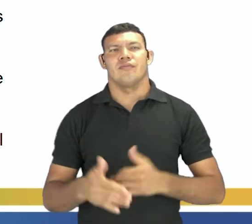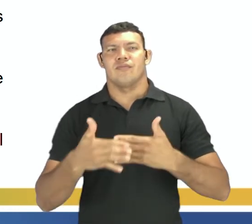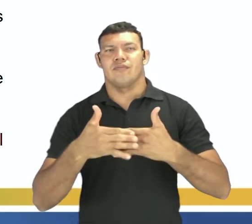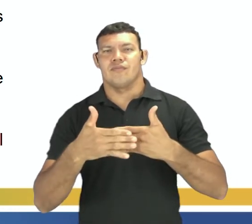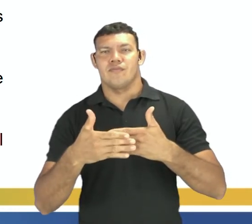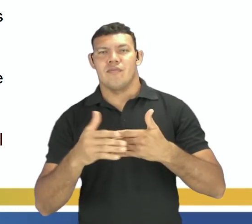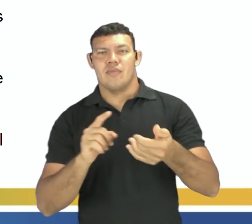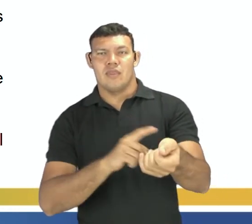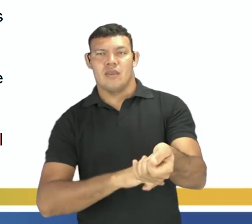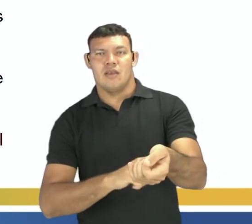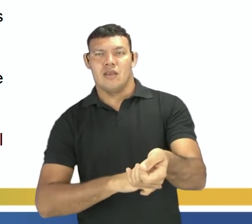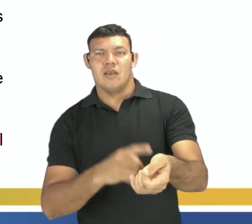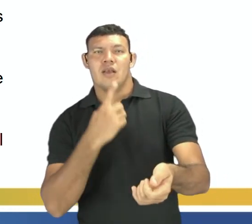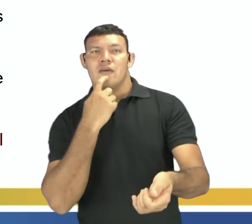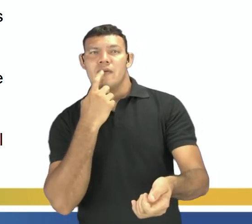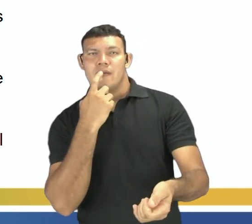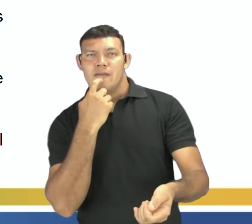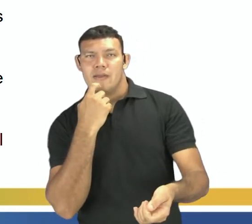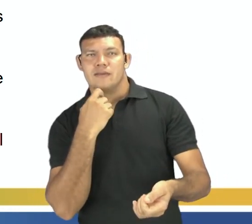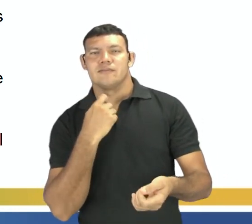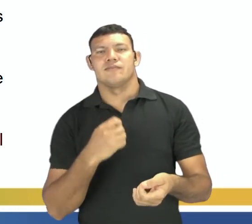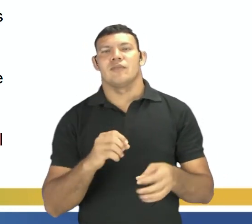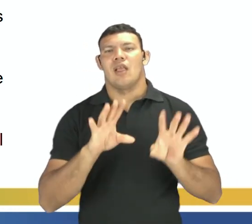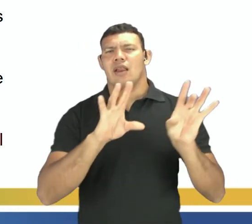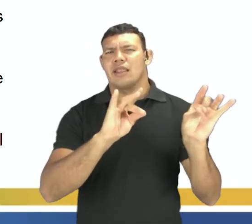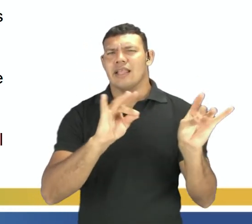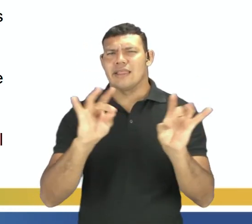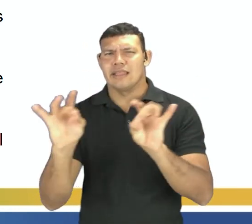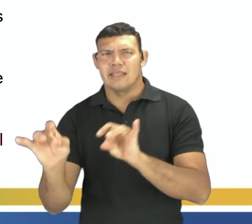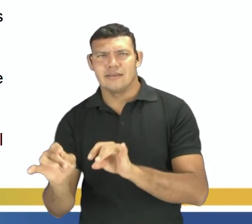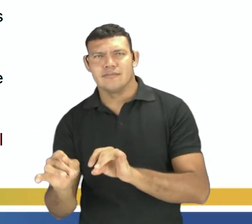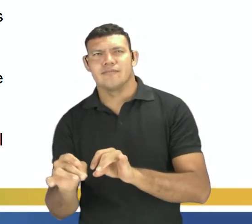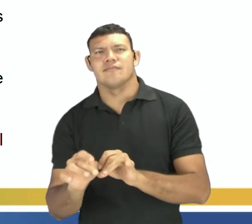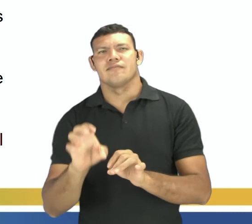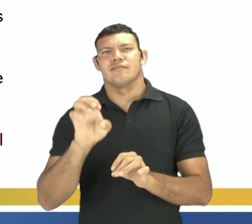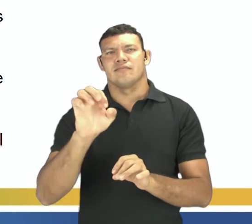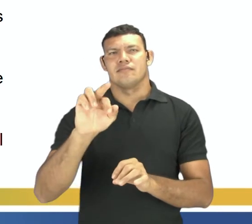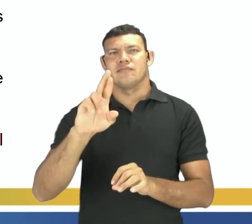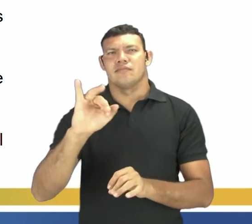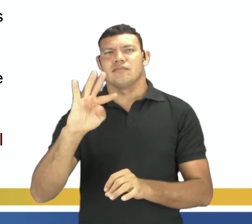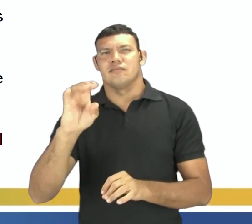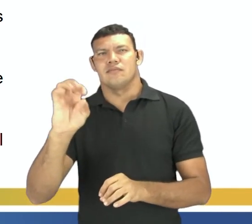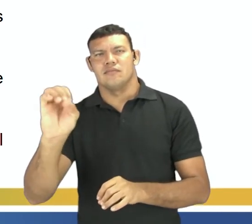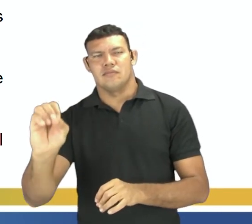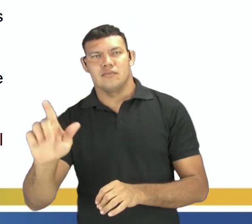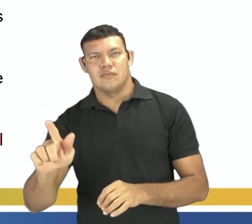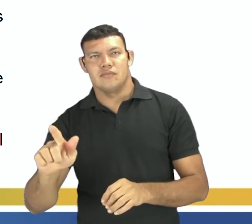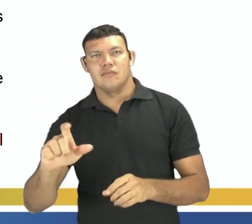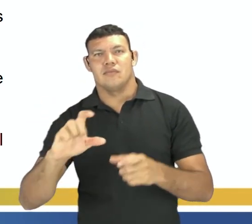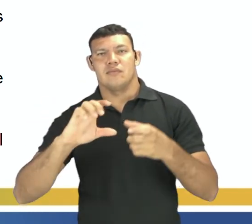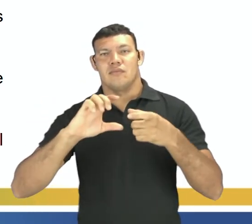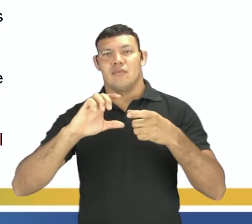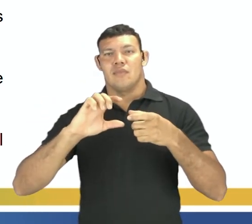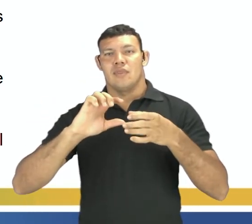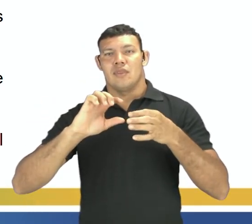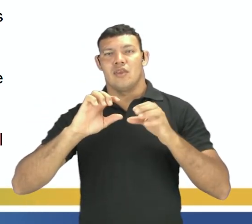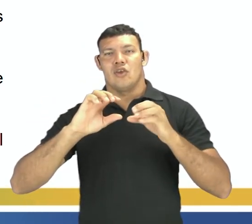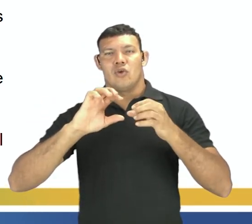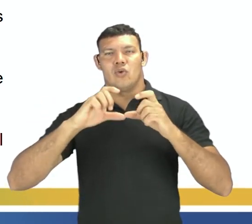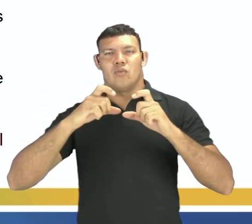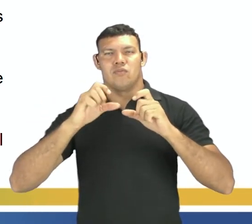tecido sanguíneo, ele é composto por plasma, eritrocitos, glóbulos brancos,